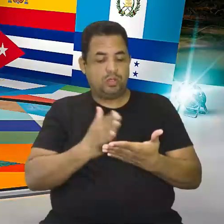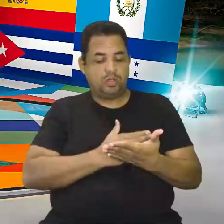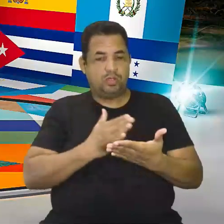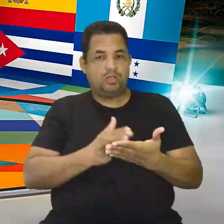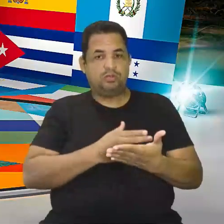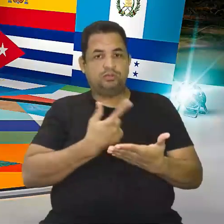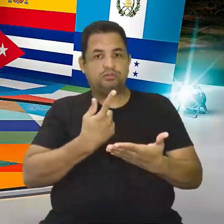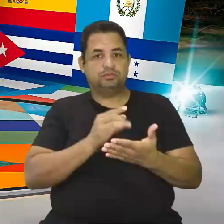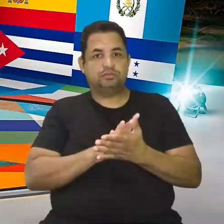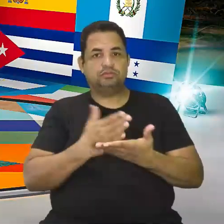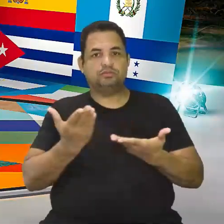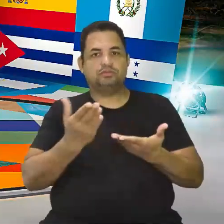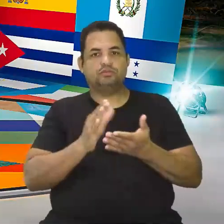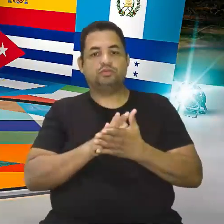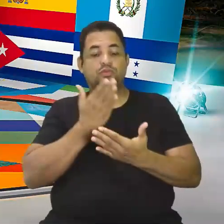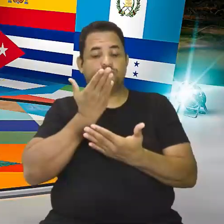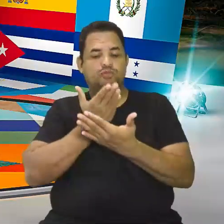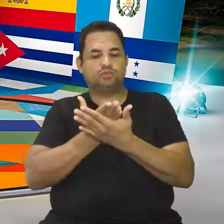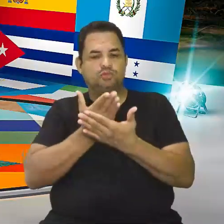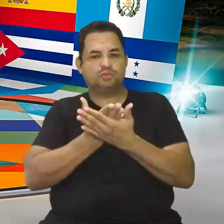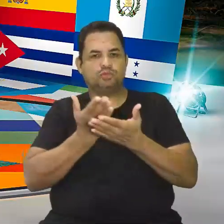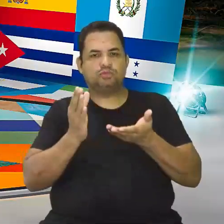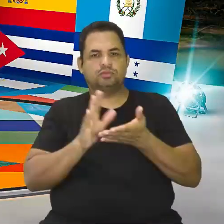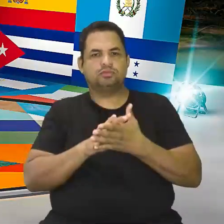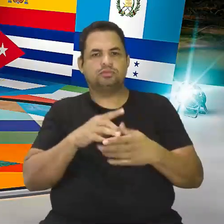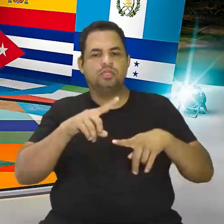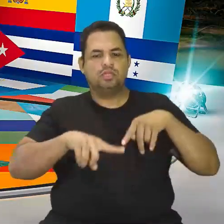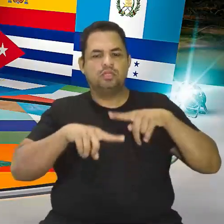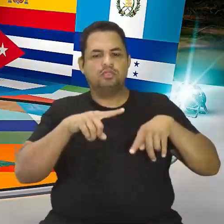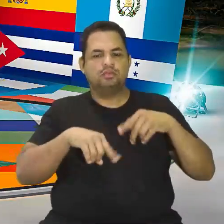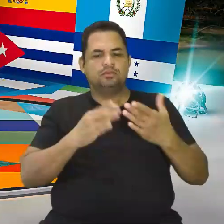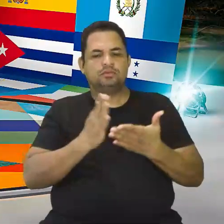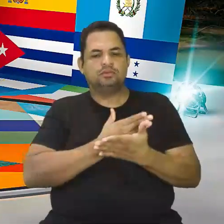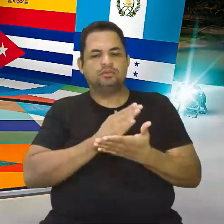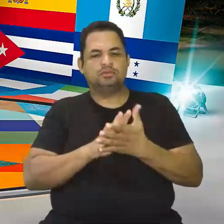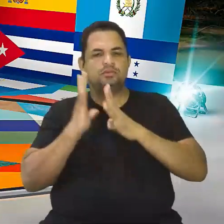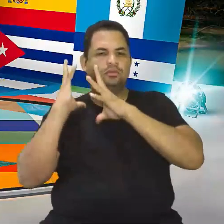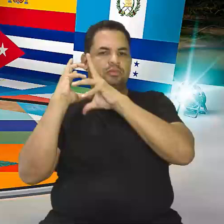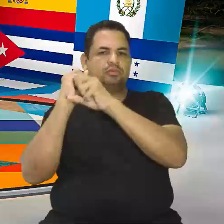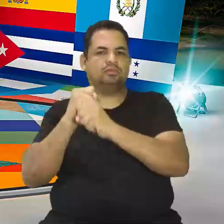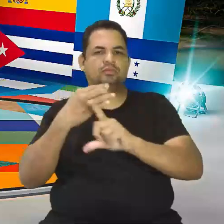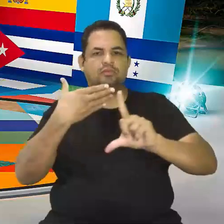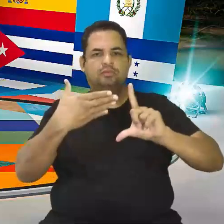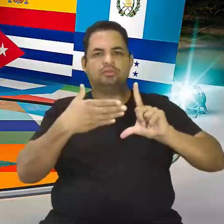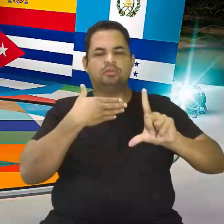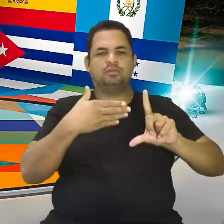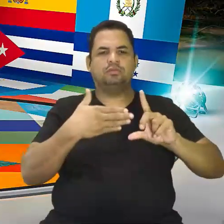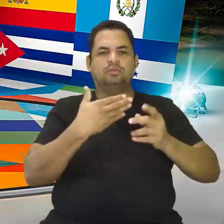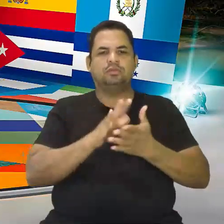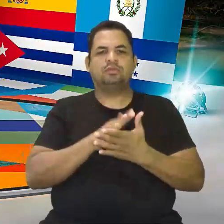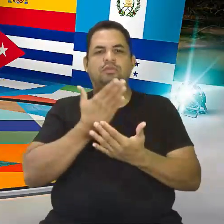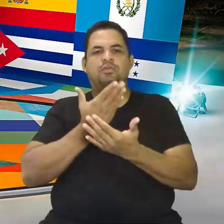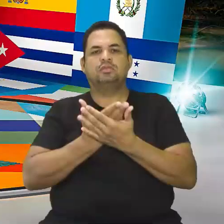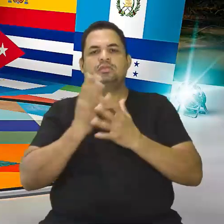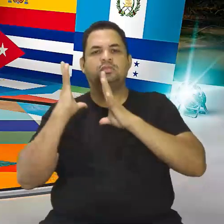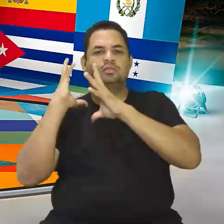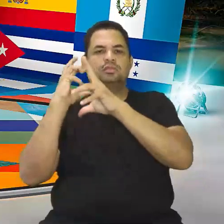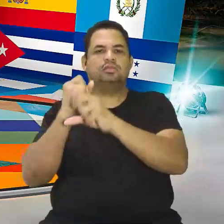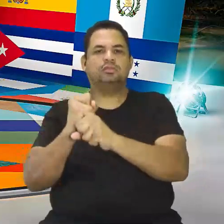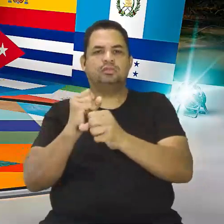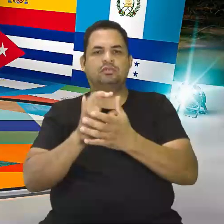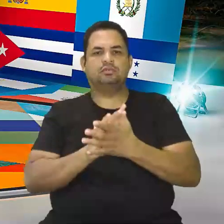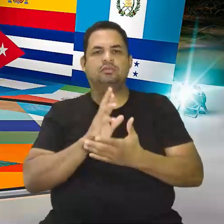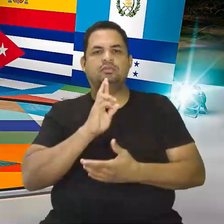vai pegar o seu material de estudo, dar uma revisada no nosso slide, dar uma revisada na nossa aula